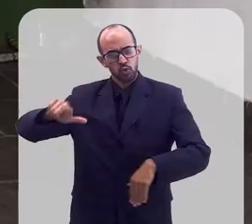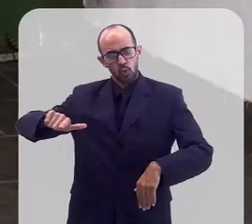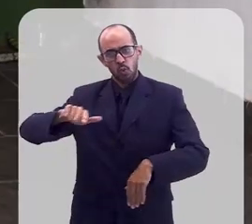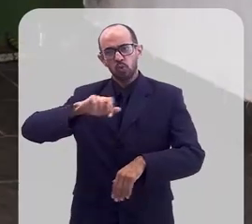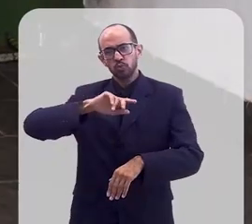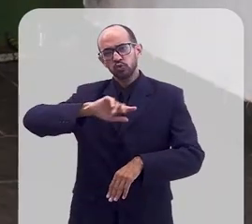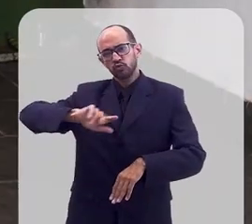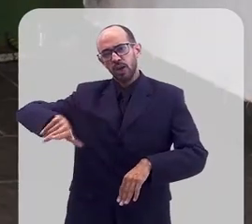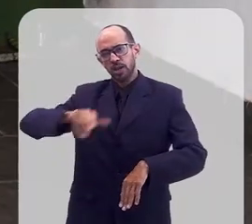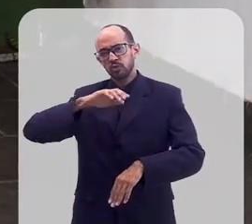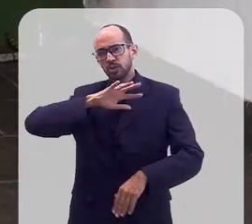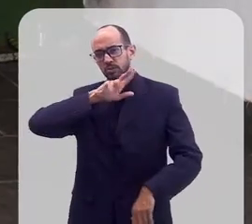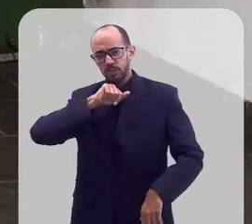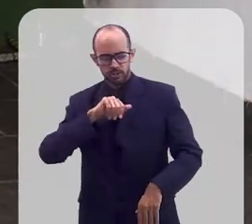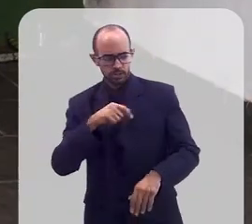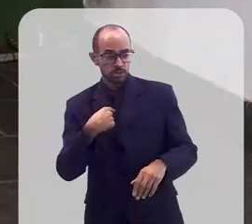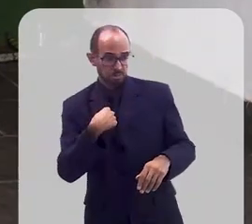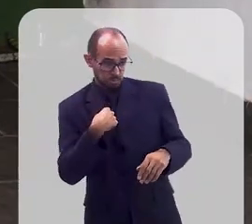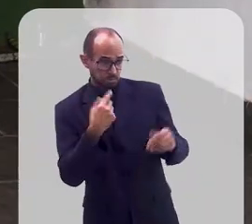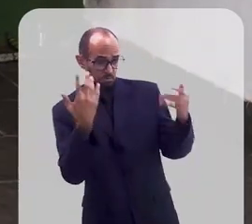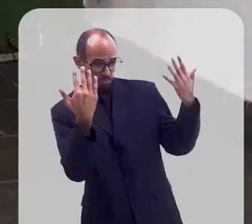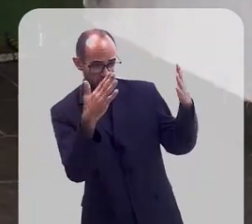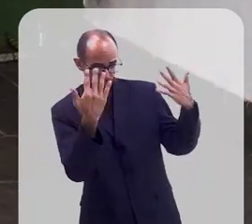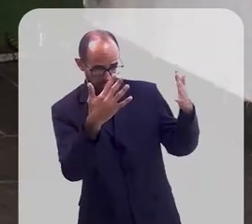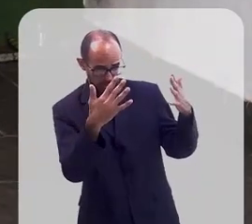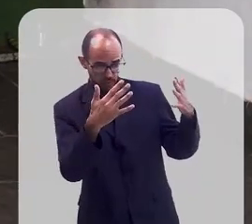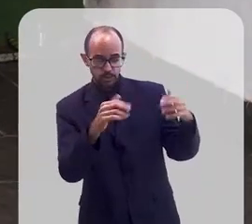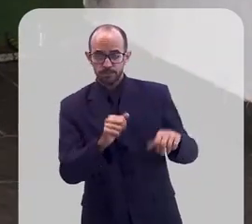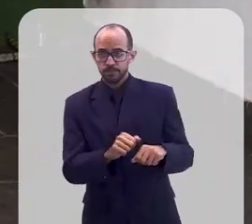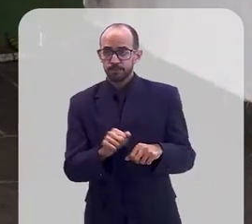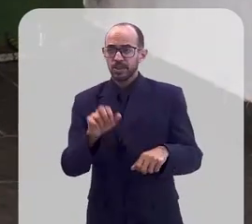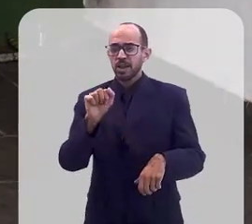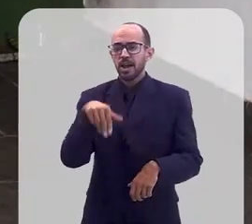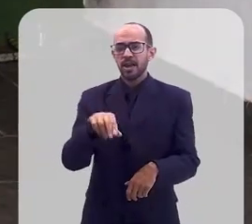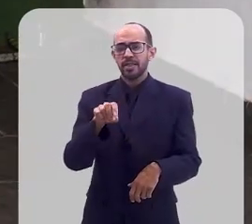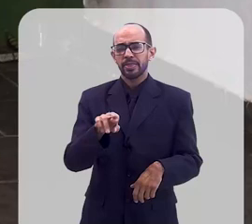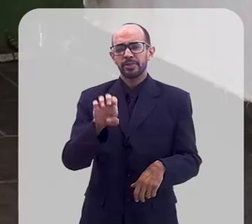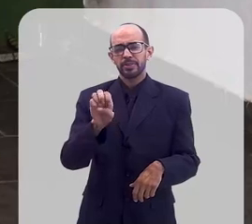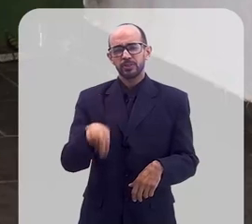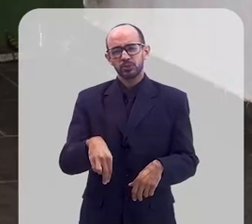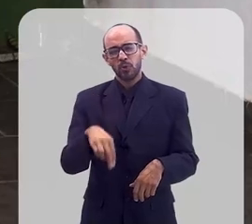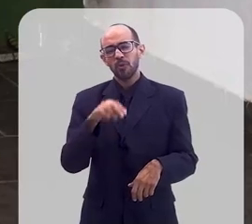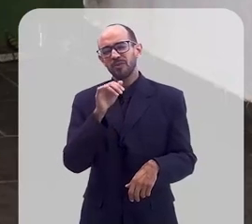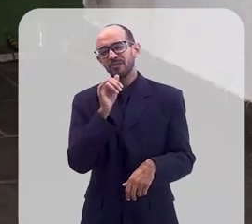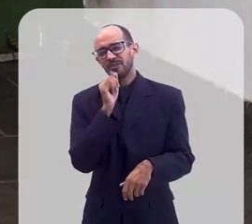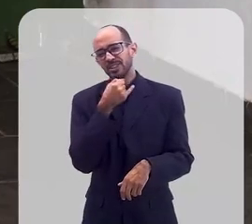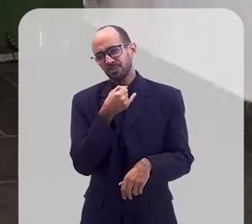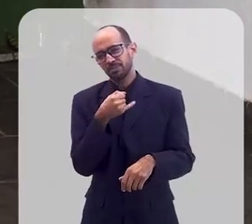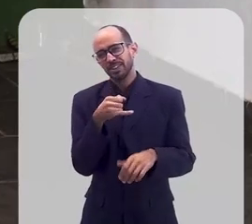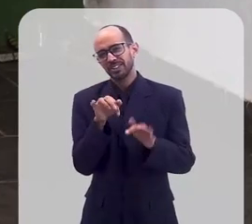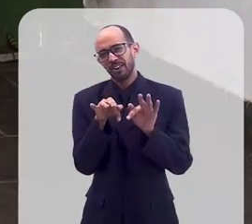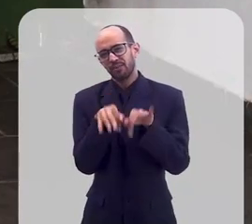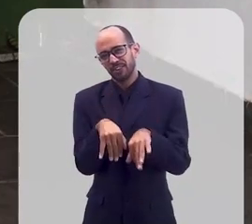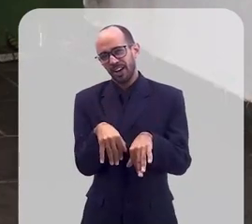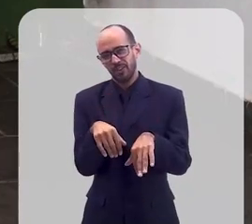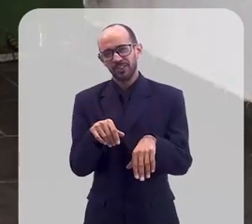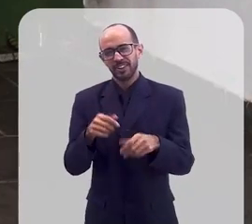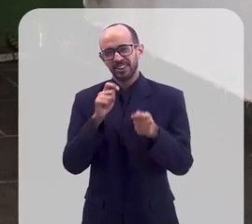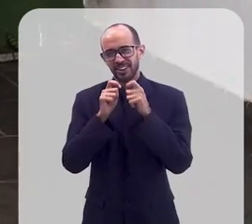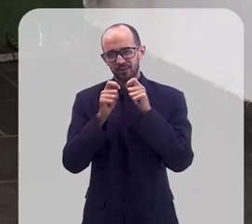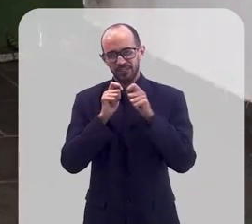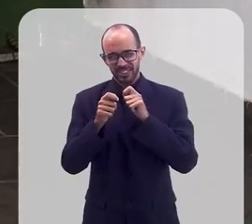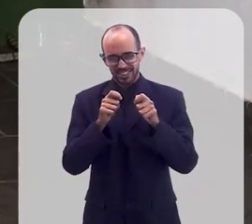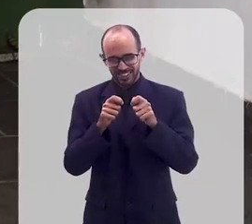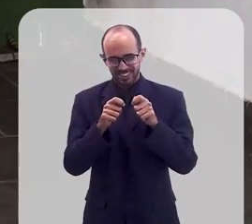espécies vivem. E eu parabenizo muito vocês por isso. Anderson, infelizmente, nossa entrevista está chegando